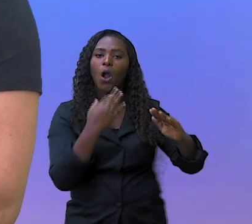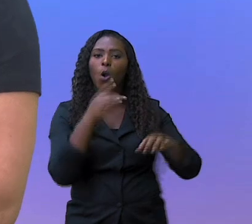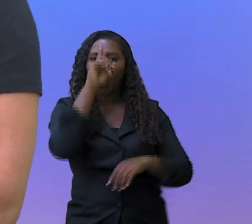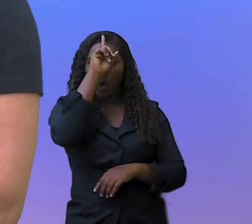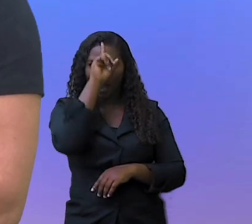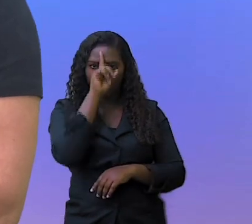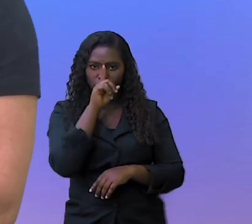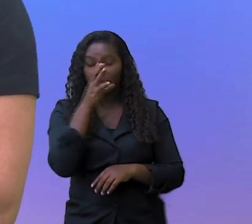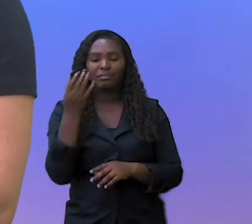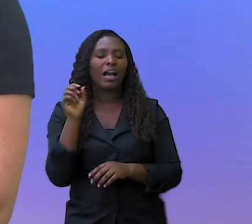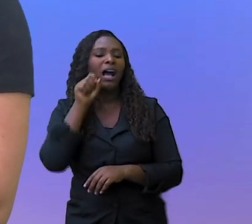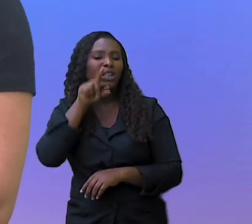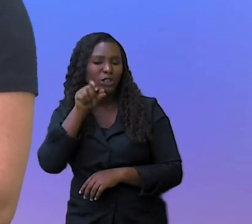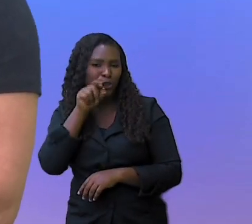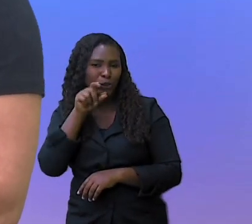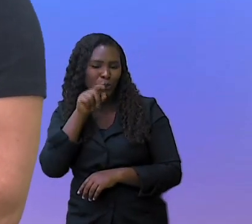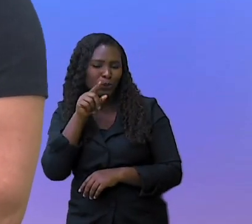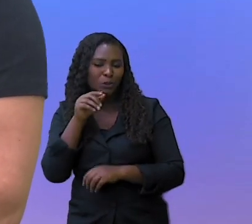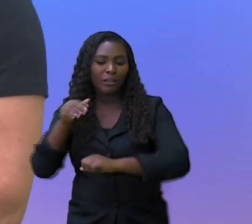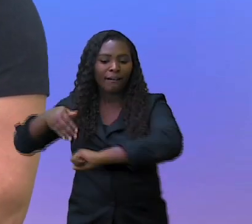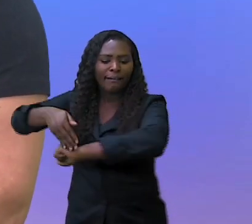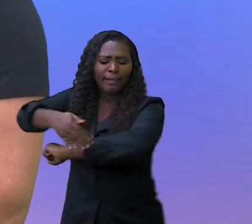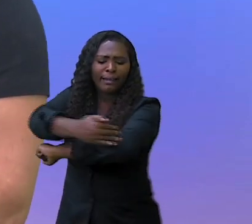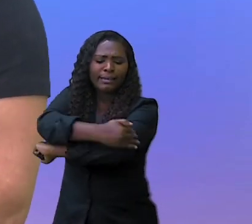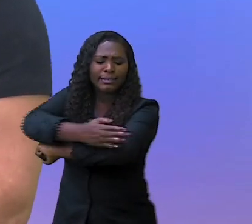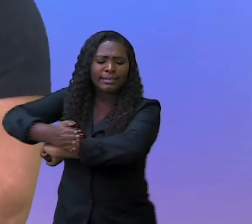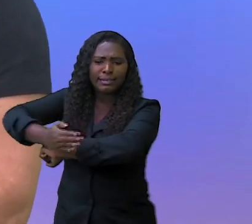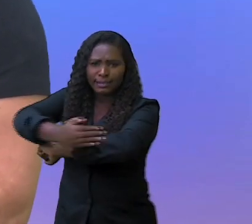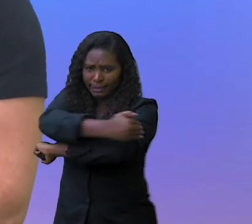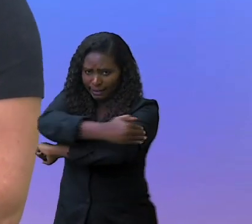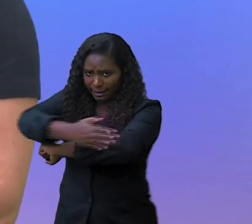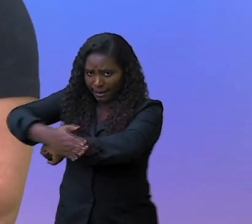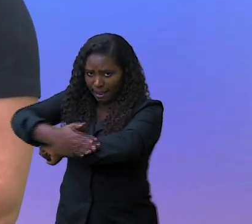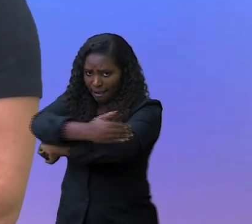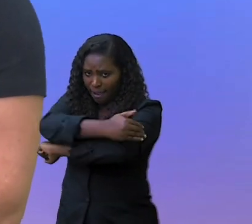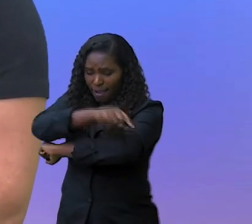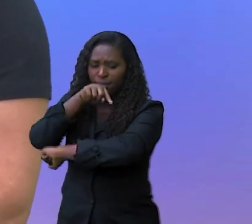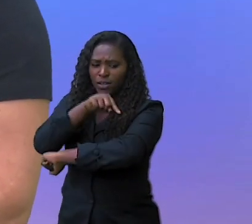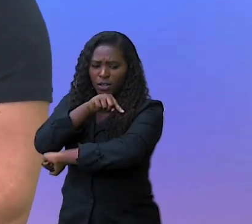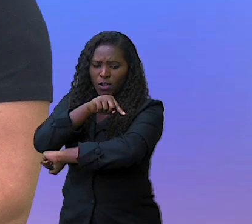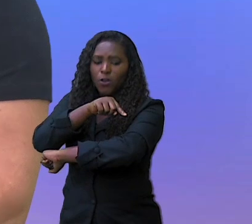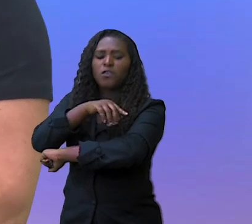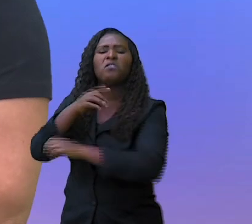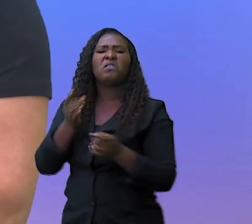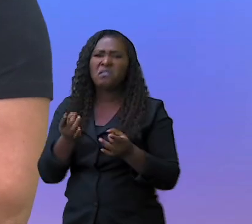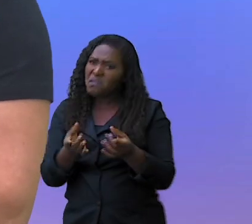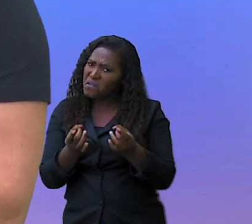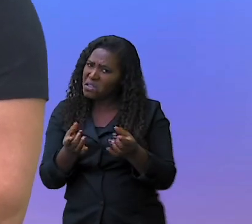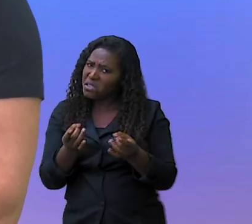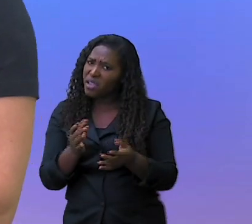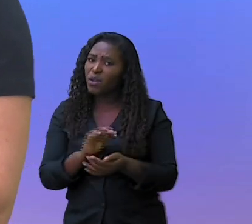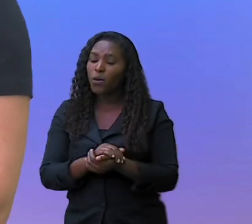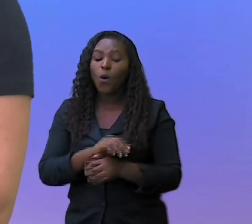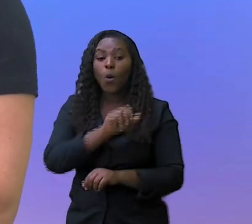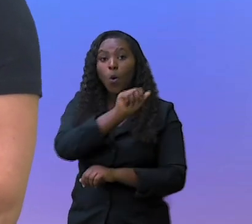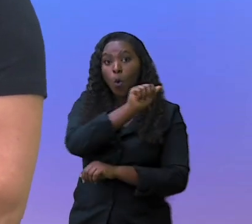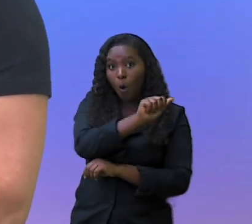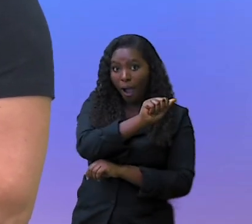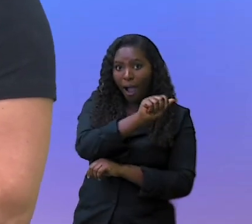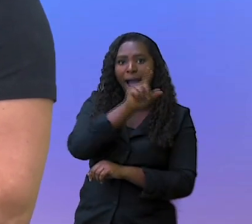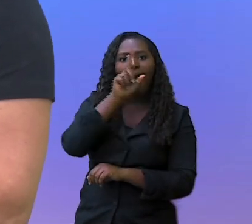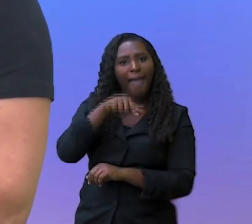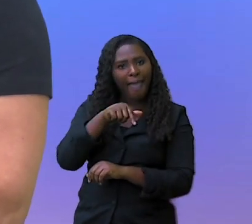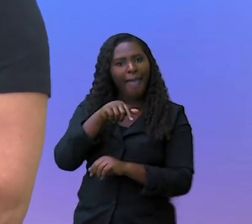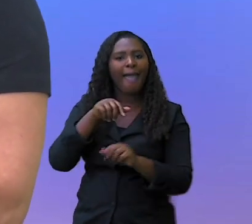esquina foi vendida. O A aí é artigo, é adjunto adnominal? Sim, muito bem. E